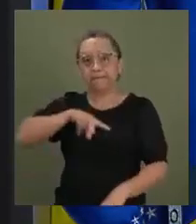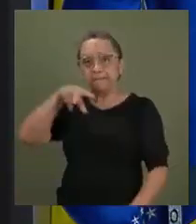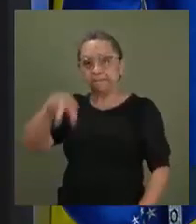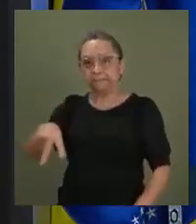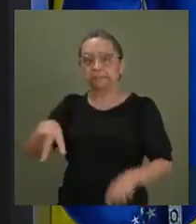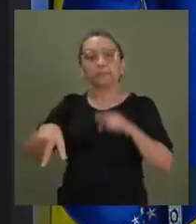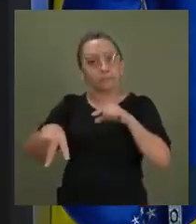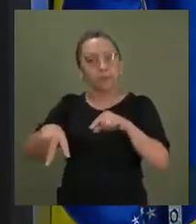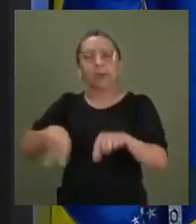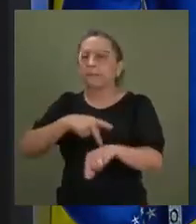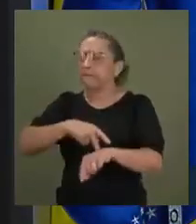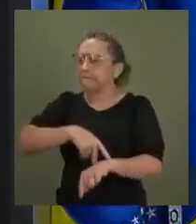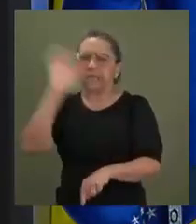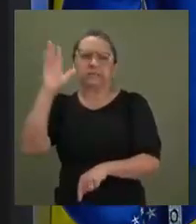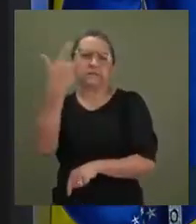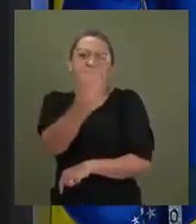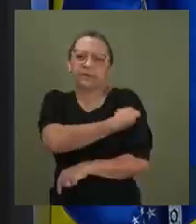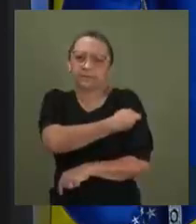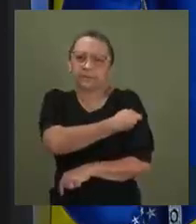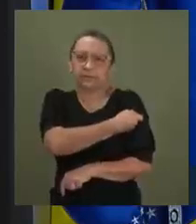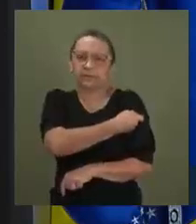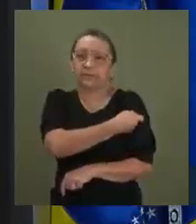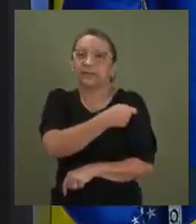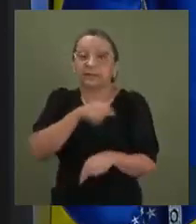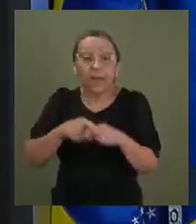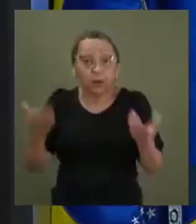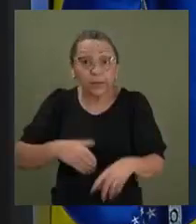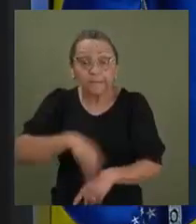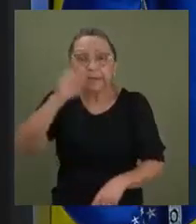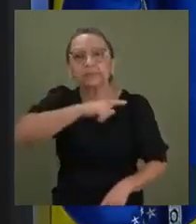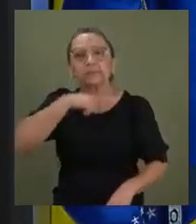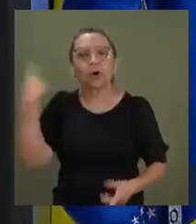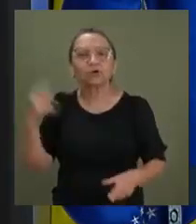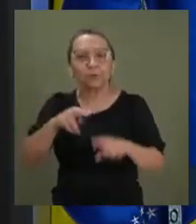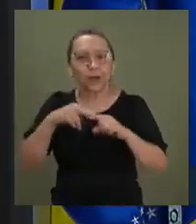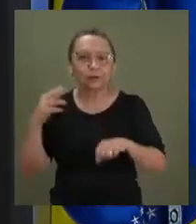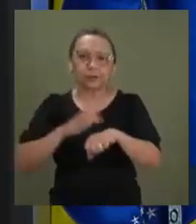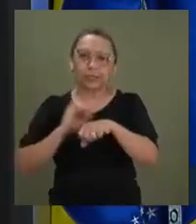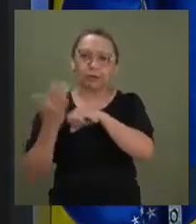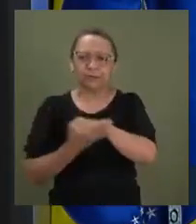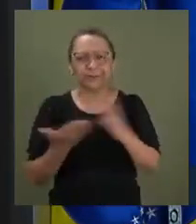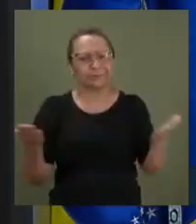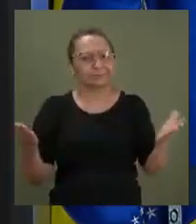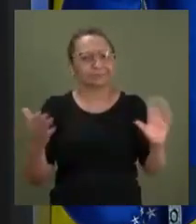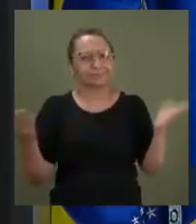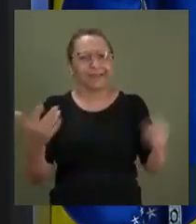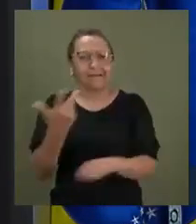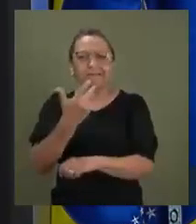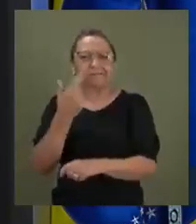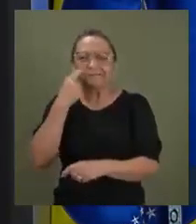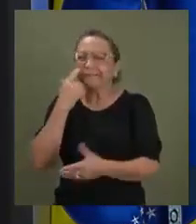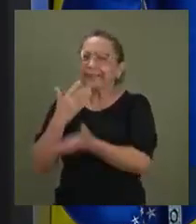mais vacinados da Covid, é um dos que tem mais mortalidade com a Covid. Então, não tem essa relação que a vacina